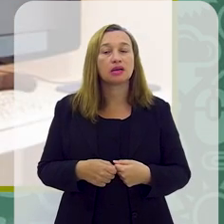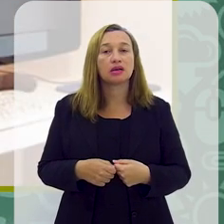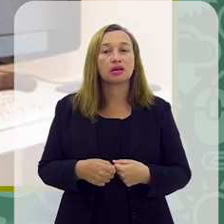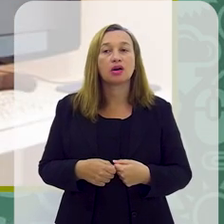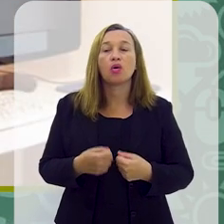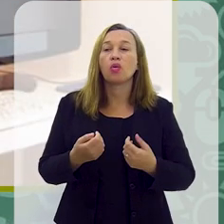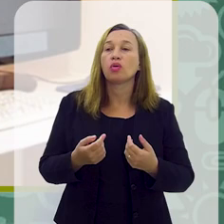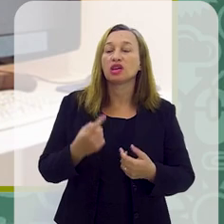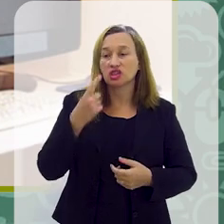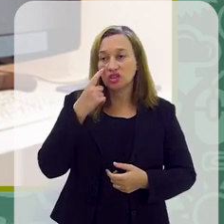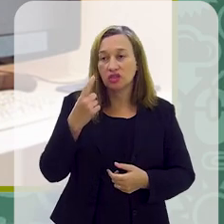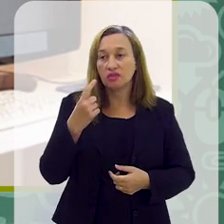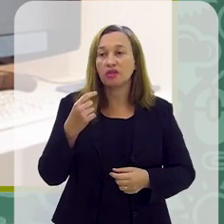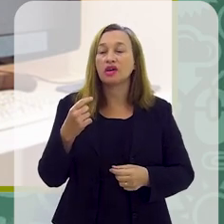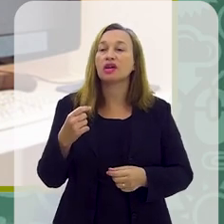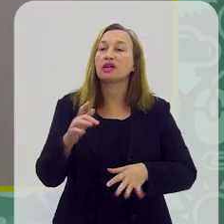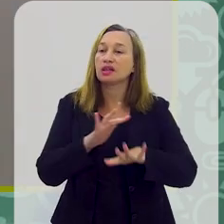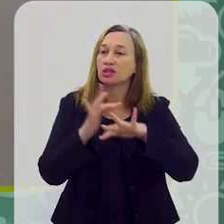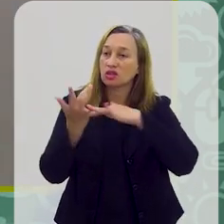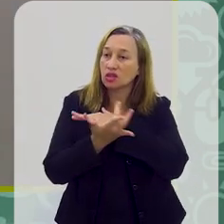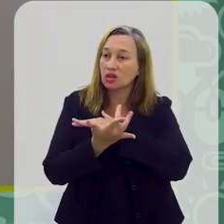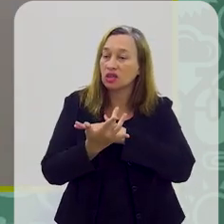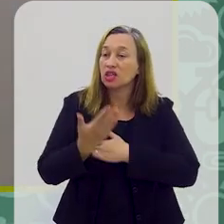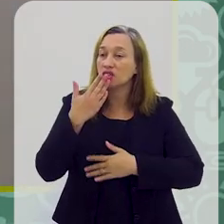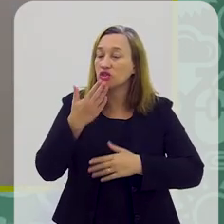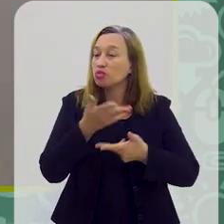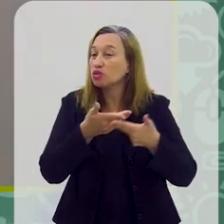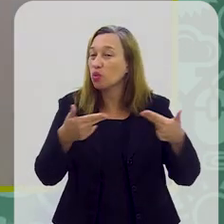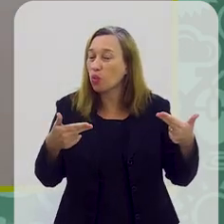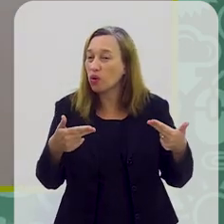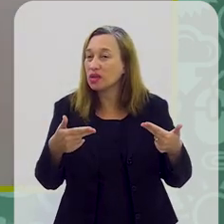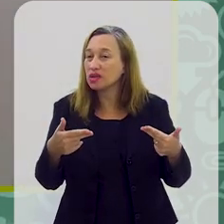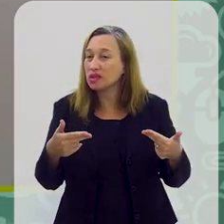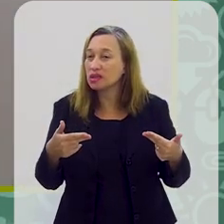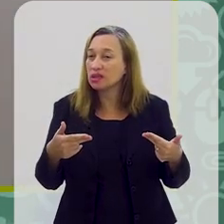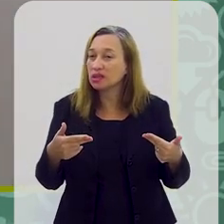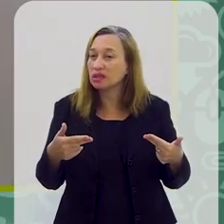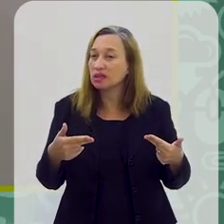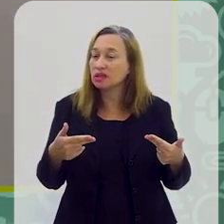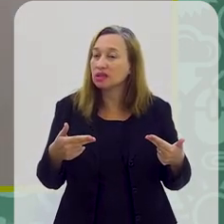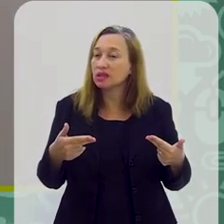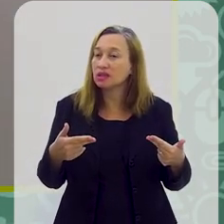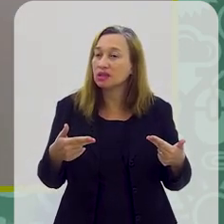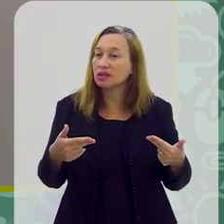Elas não vão, tá? Porque o que a gente vê na maioria das redes é esse tipo de coisa